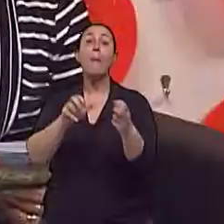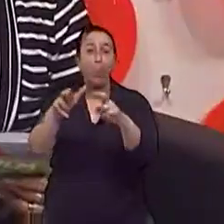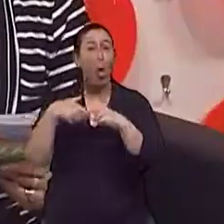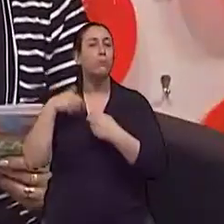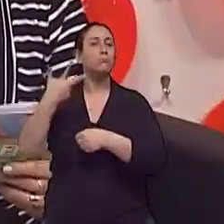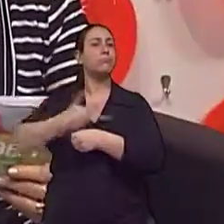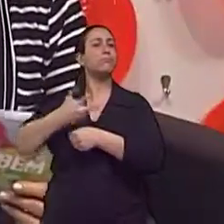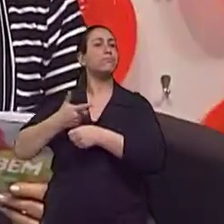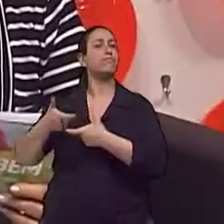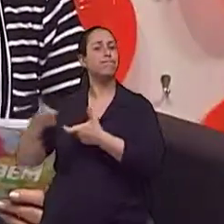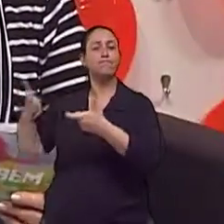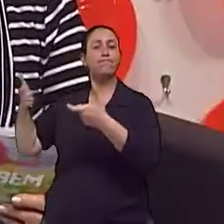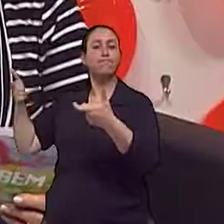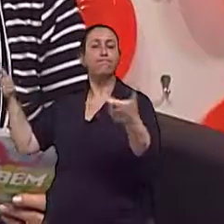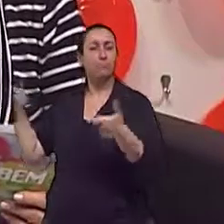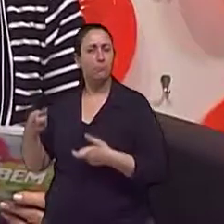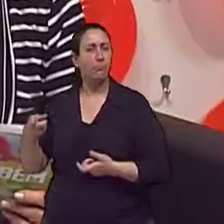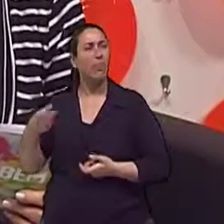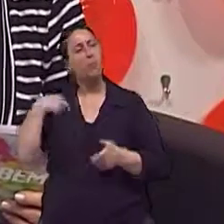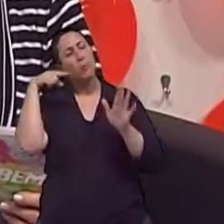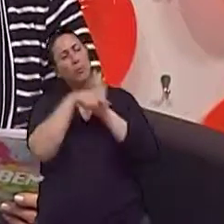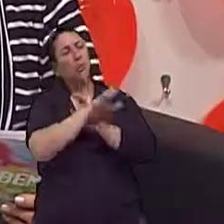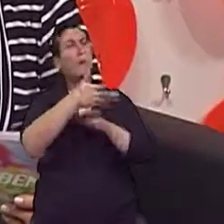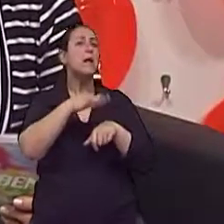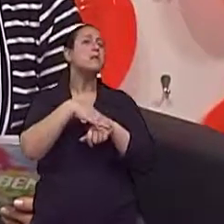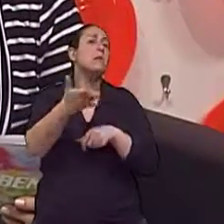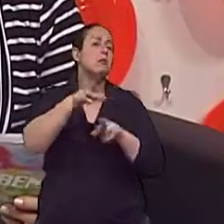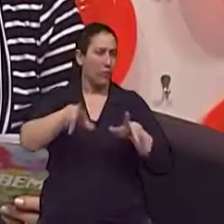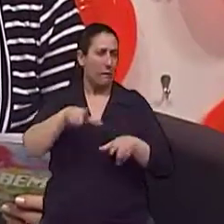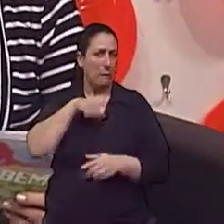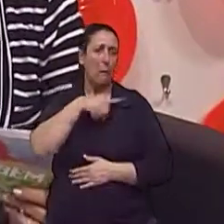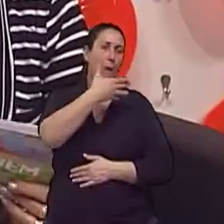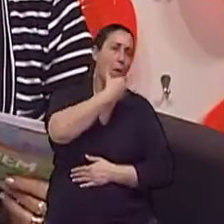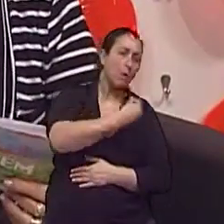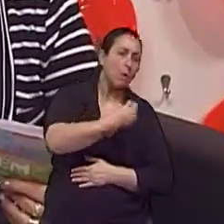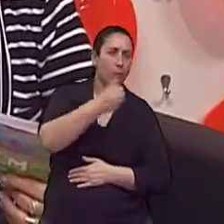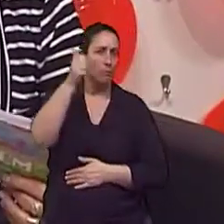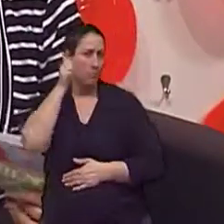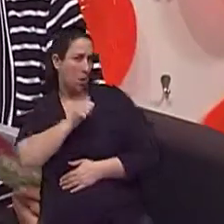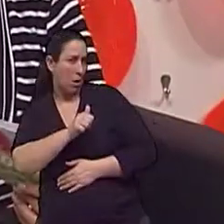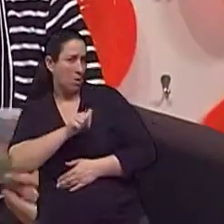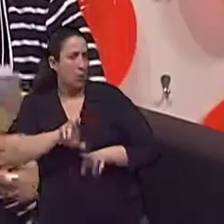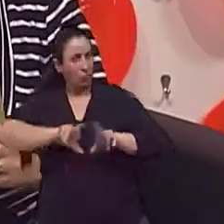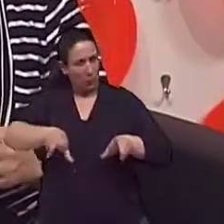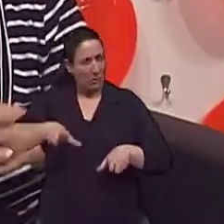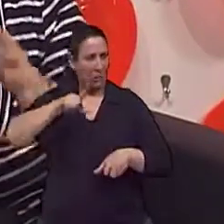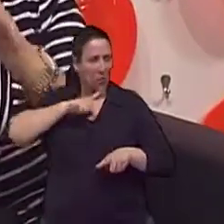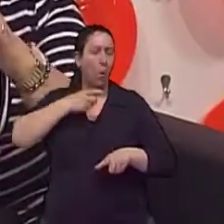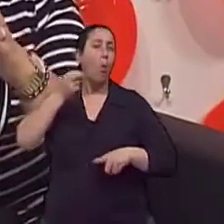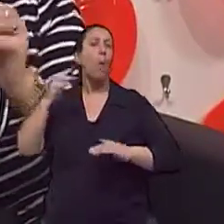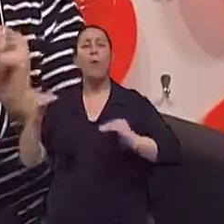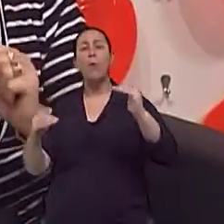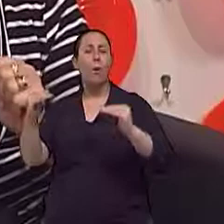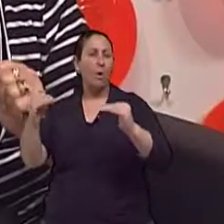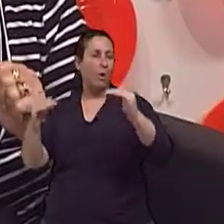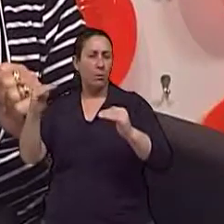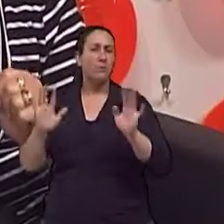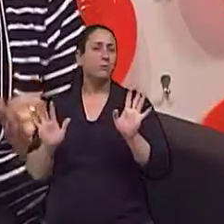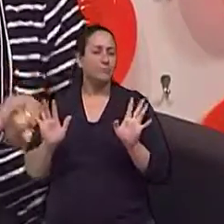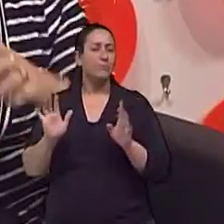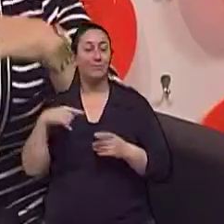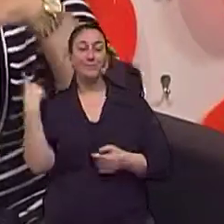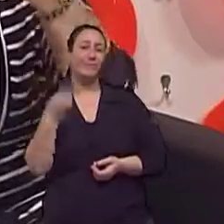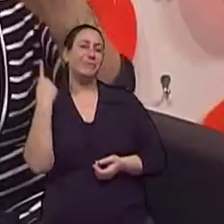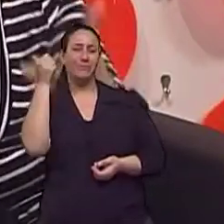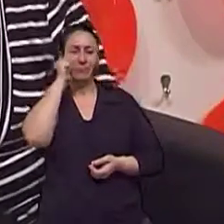e tem diferença de gênero mais homens do que mulheres ou já tá equiparando nós gostamos da nossa Independência